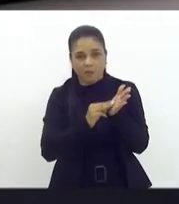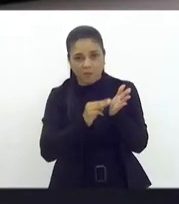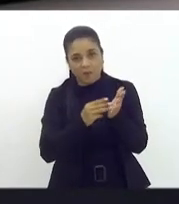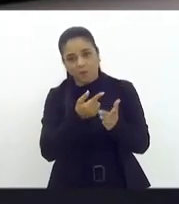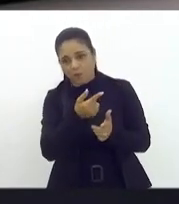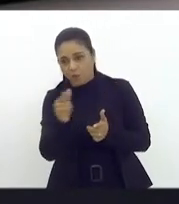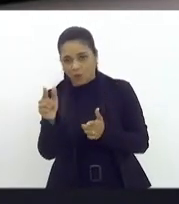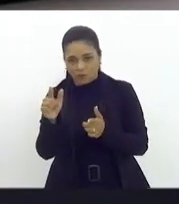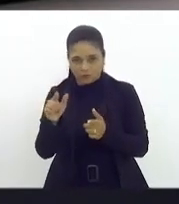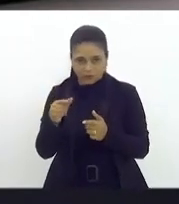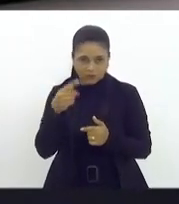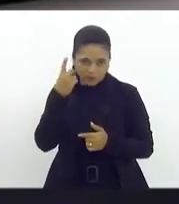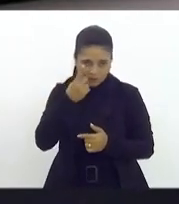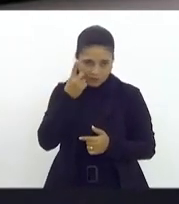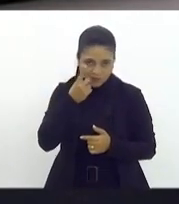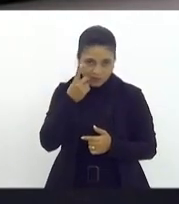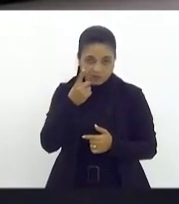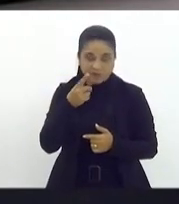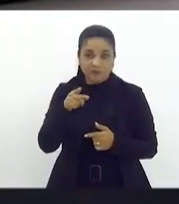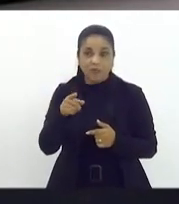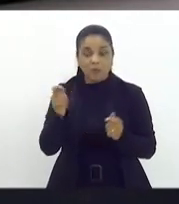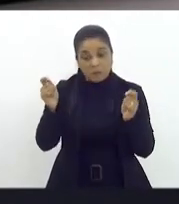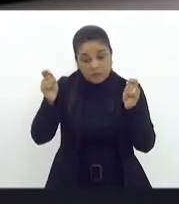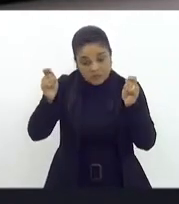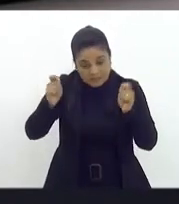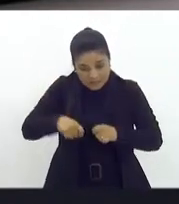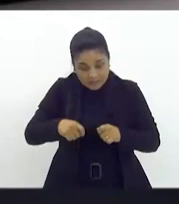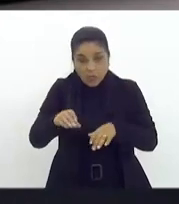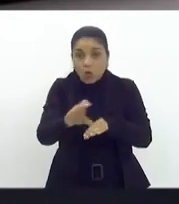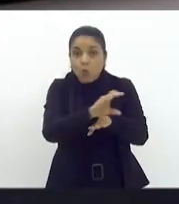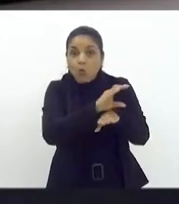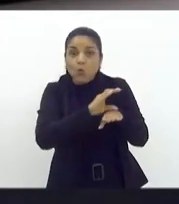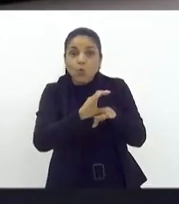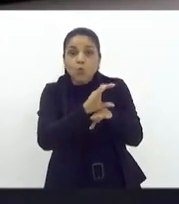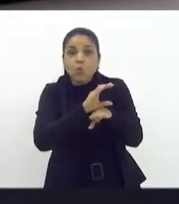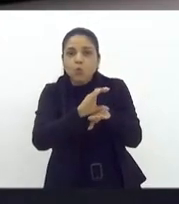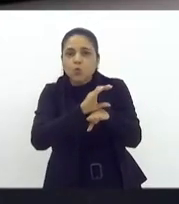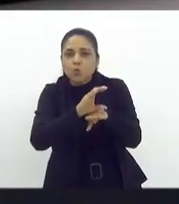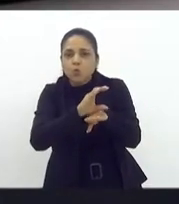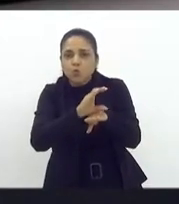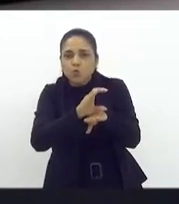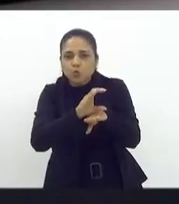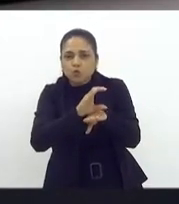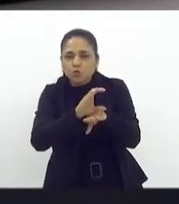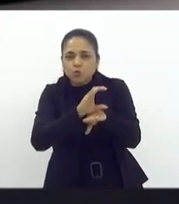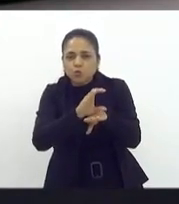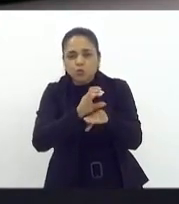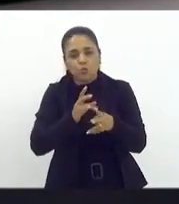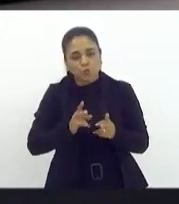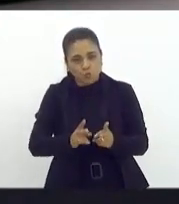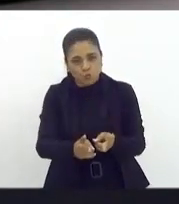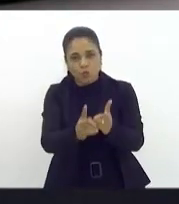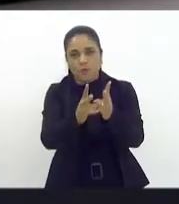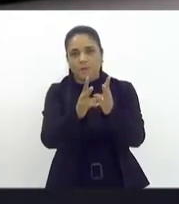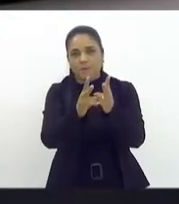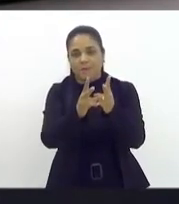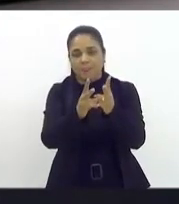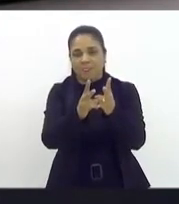assim mencionaram eu preciso capacitar de forma inteligente continuada